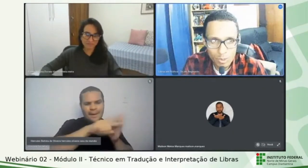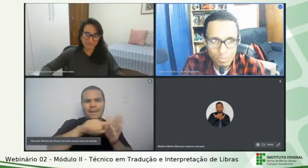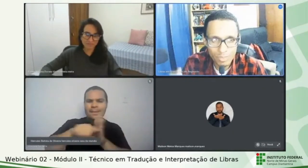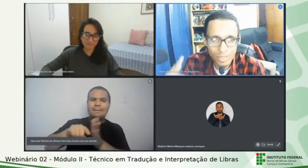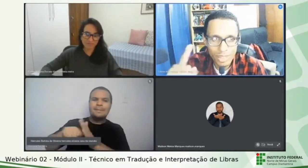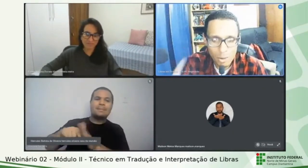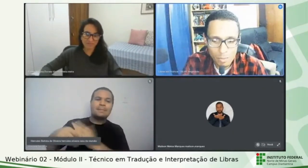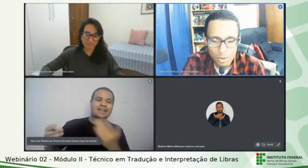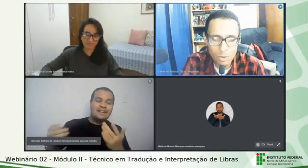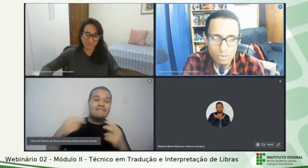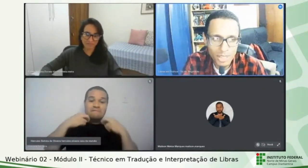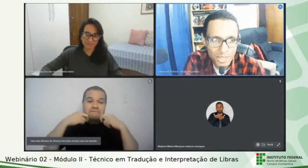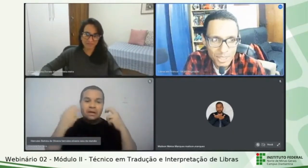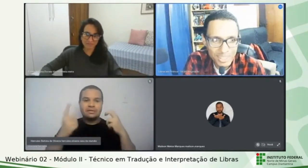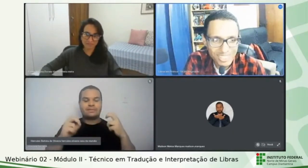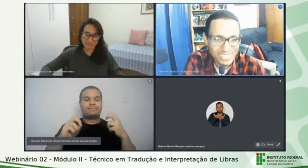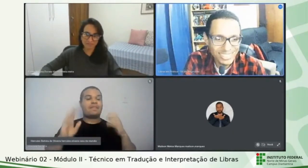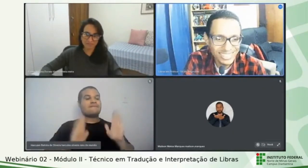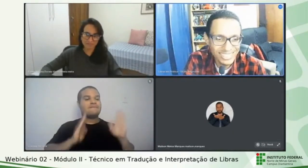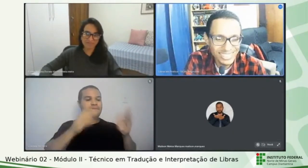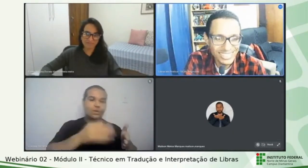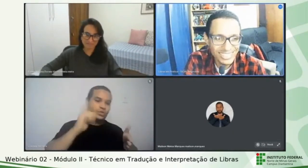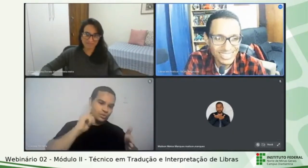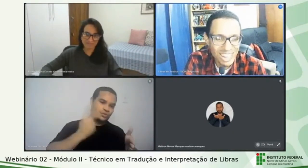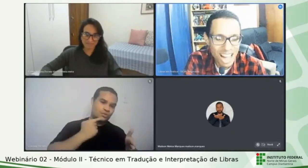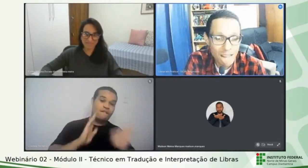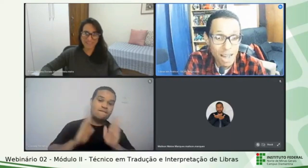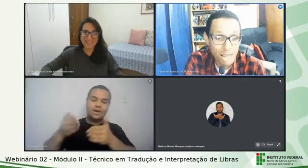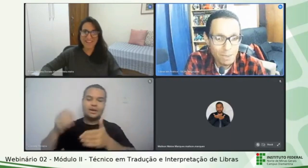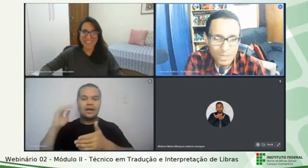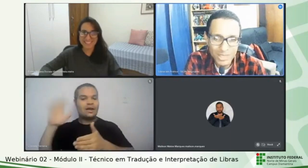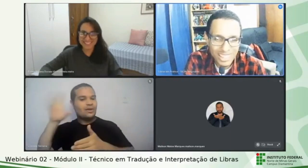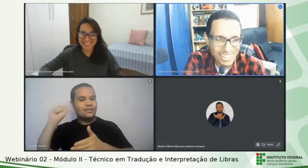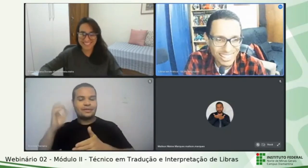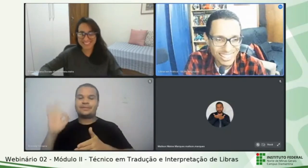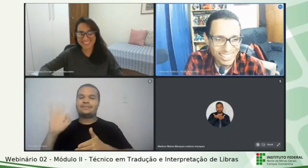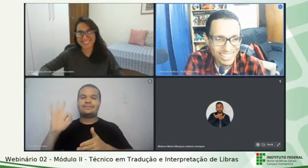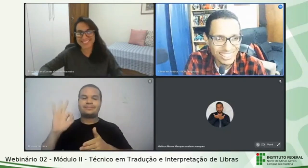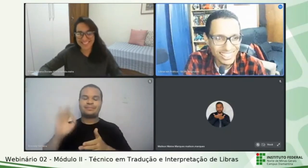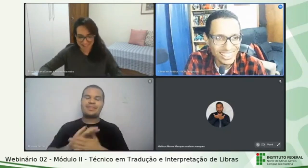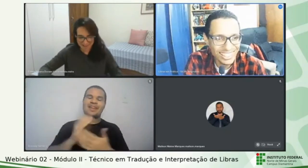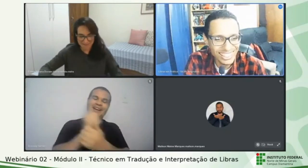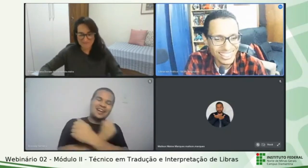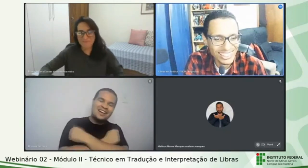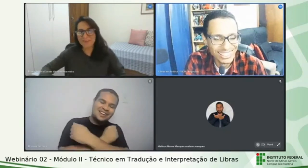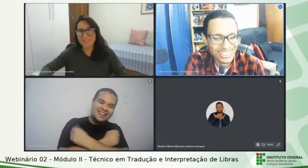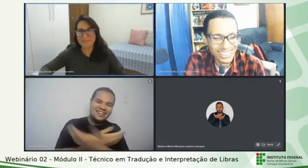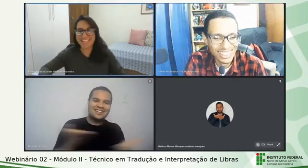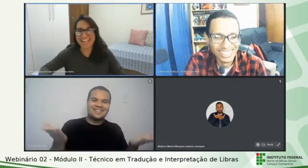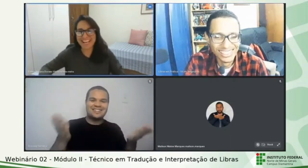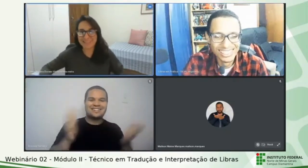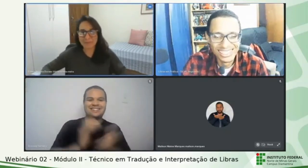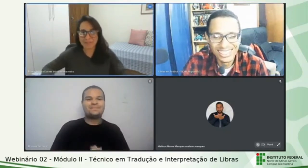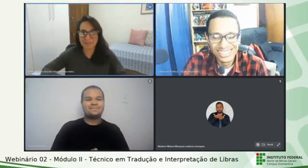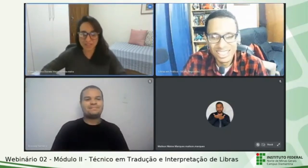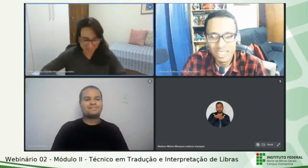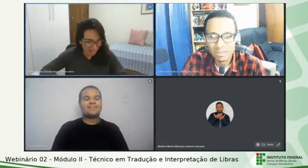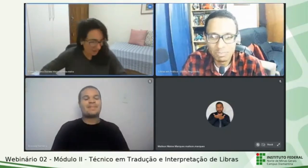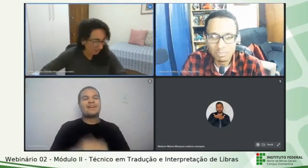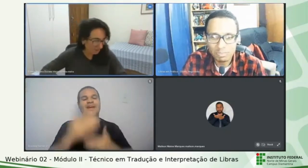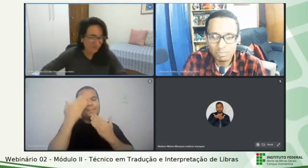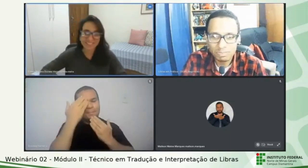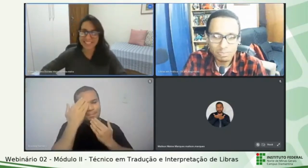surdo, não para o ouvinte. Abraço para vocês. Muito obrigada,